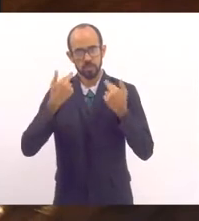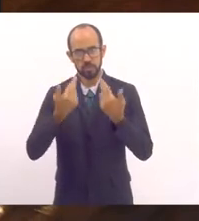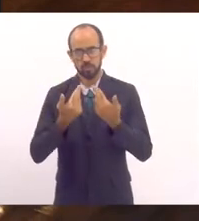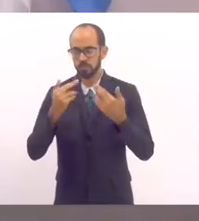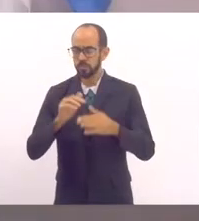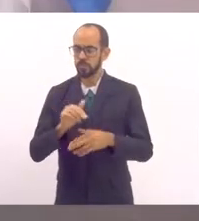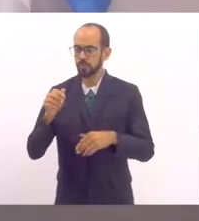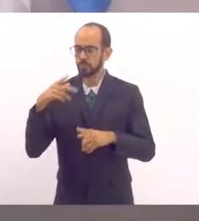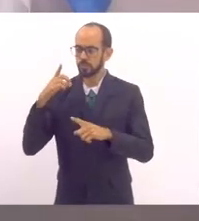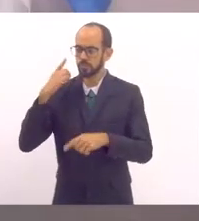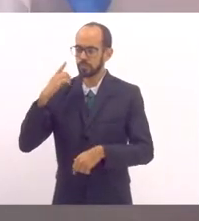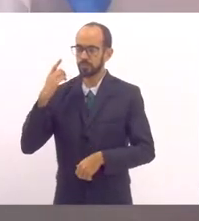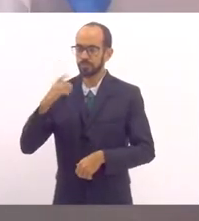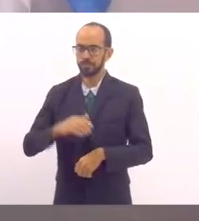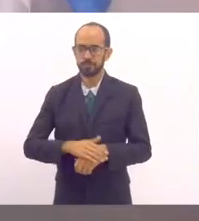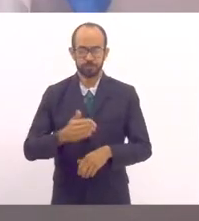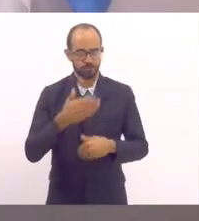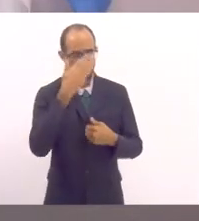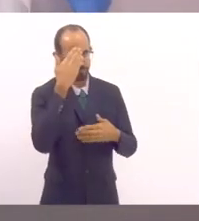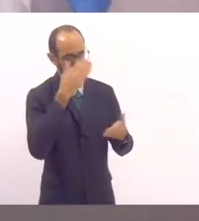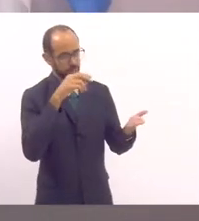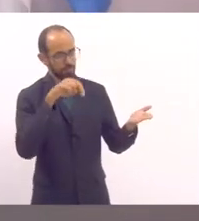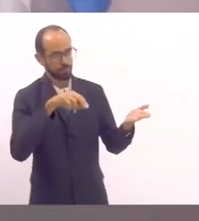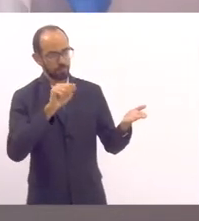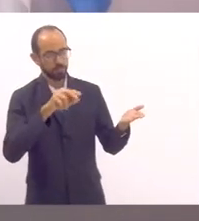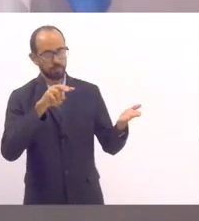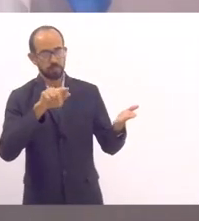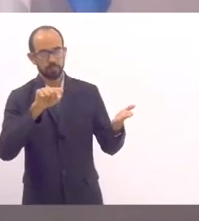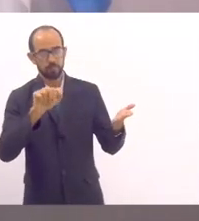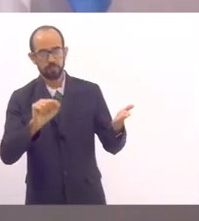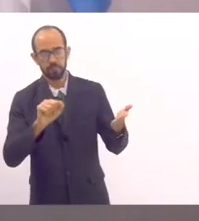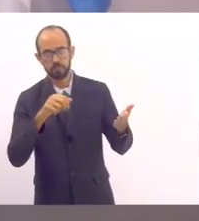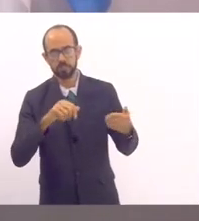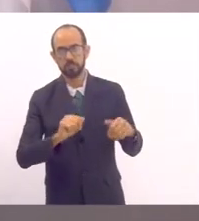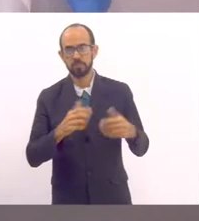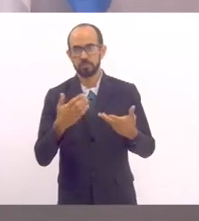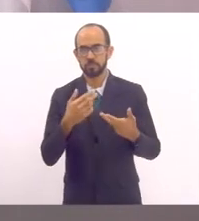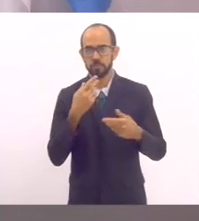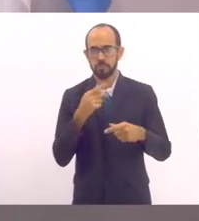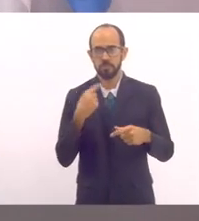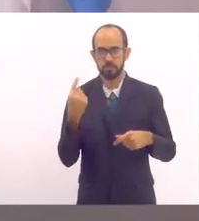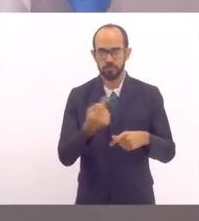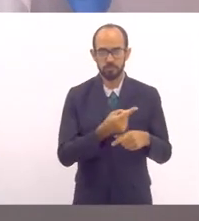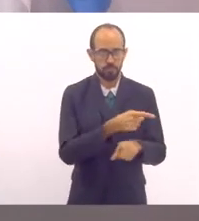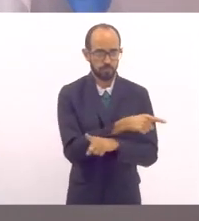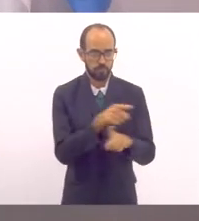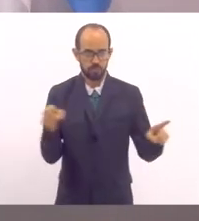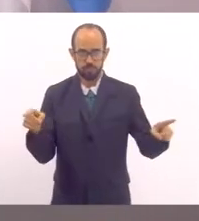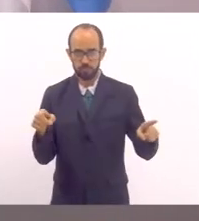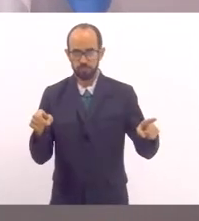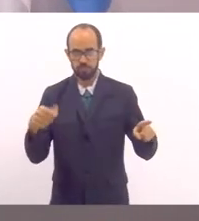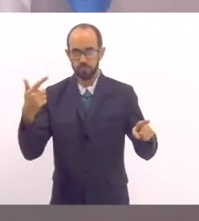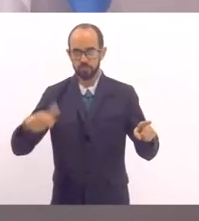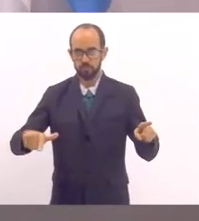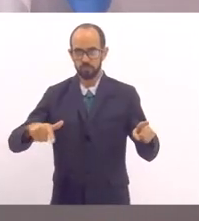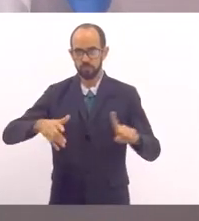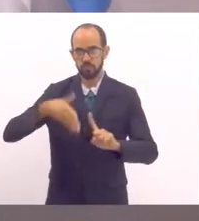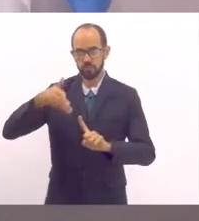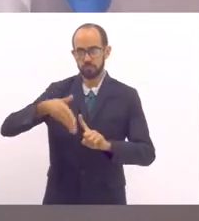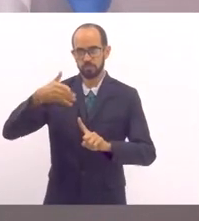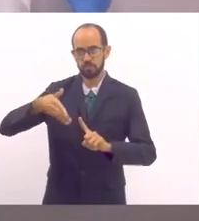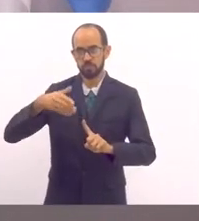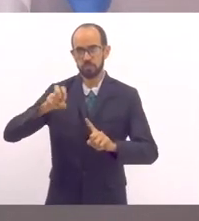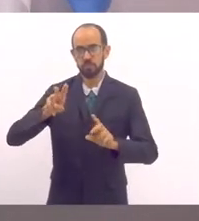deputado? Obrigado, Navega. Queria dizer para vocês que, mais uma vez, foi dito aqui sobre o